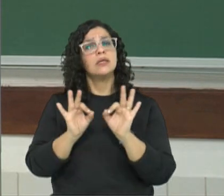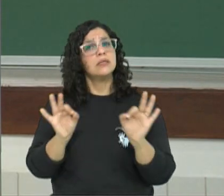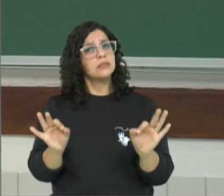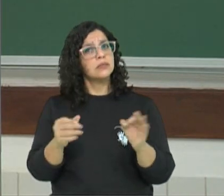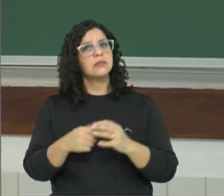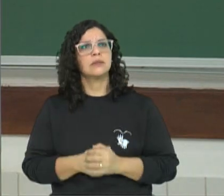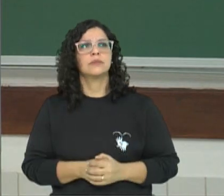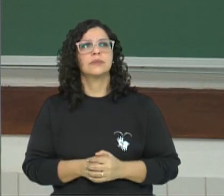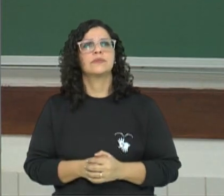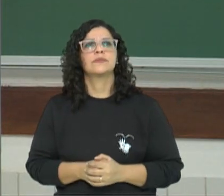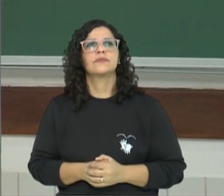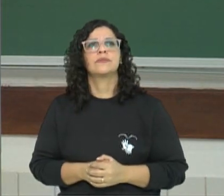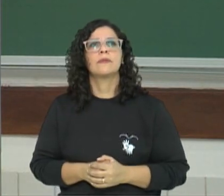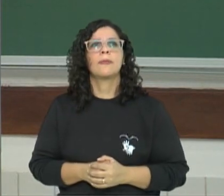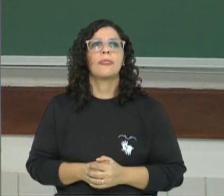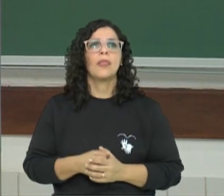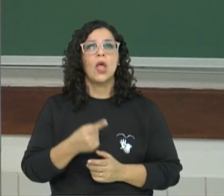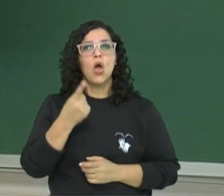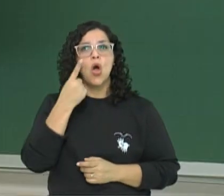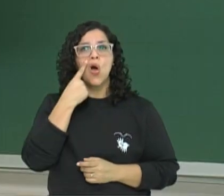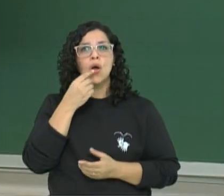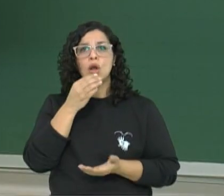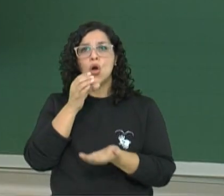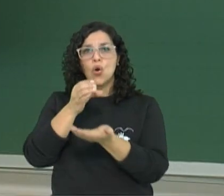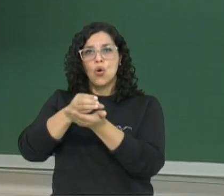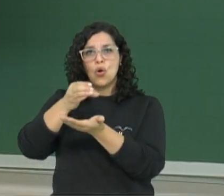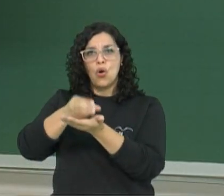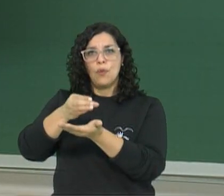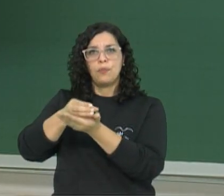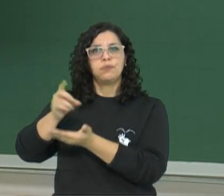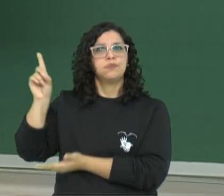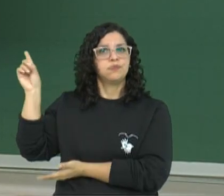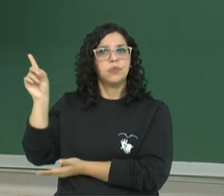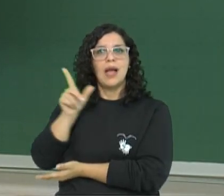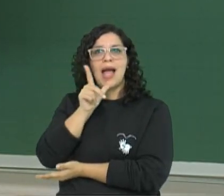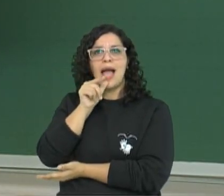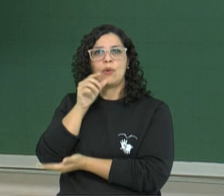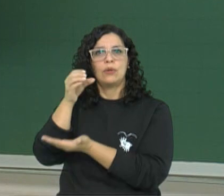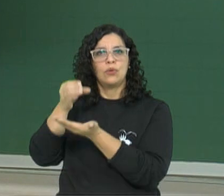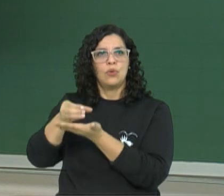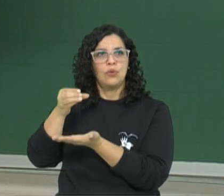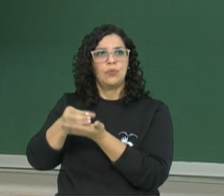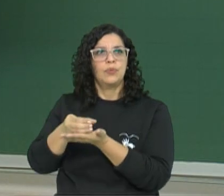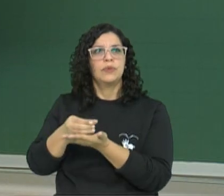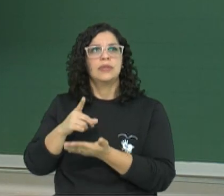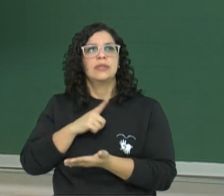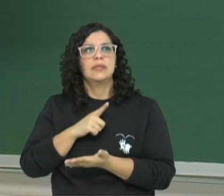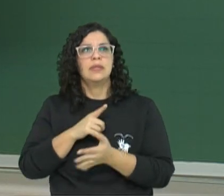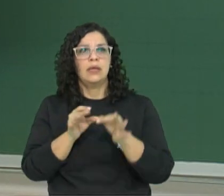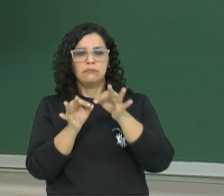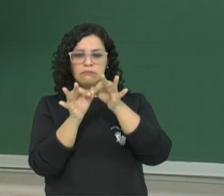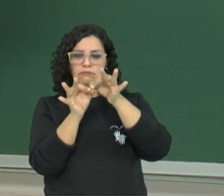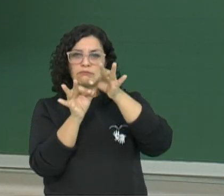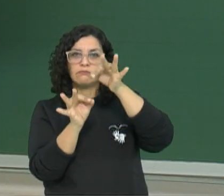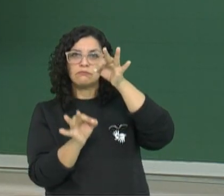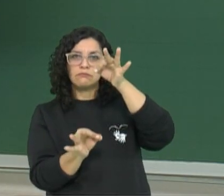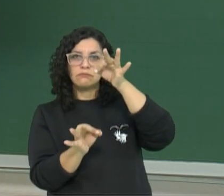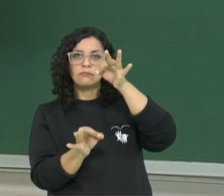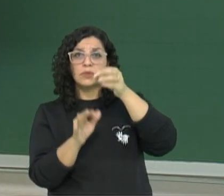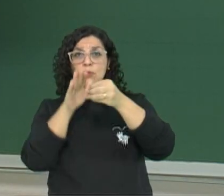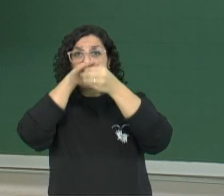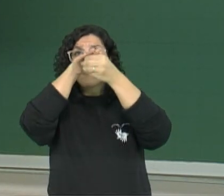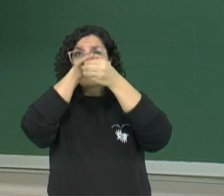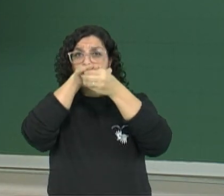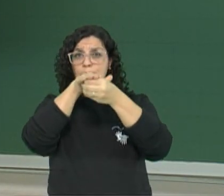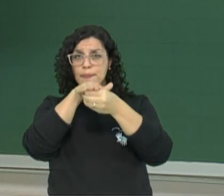meu querido. Olha essa imagem que nós temos aqui, um copo d'água, aonde que eu tenho uma certa pressão,